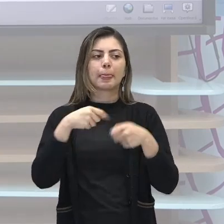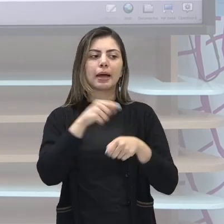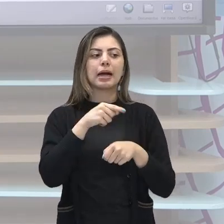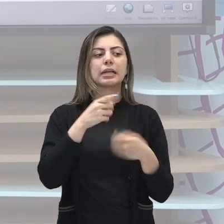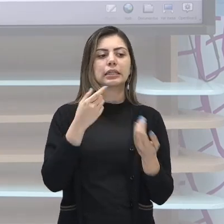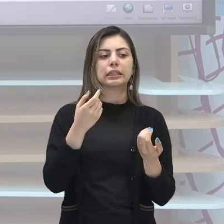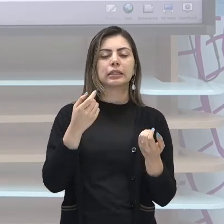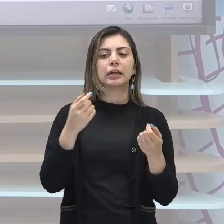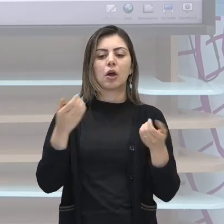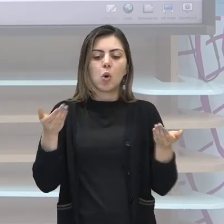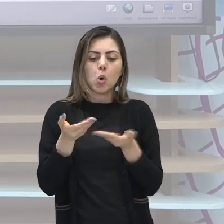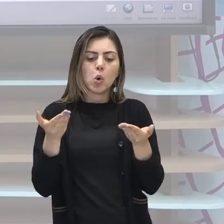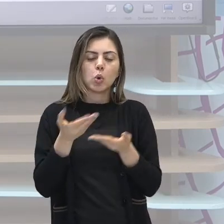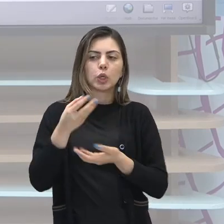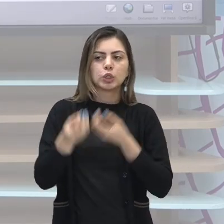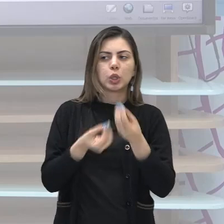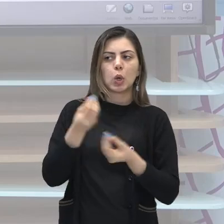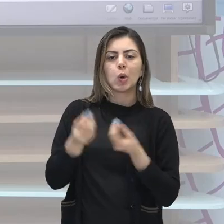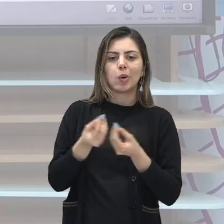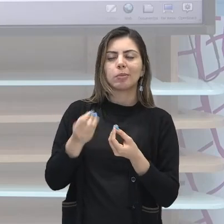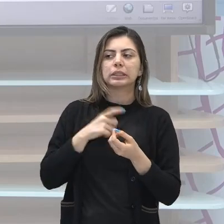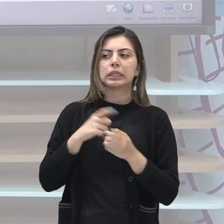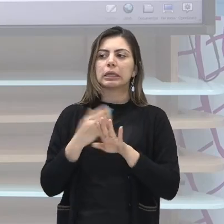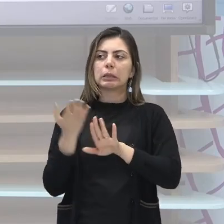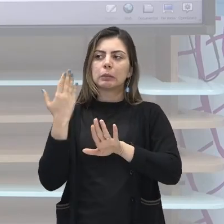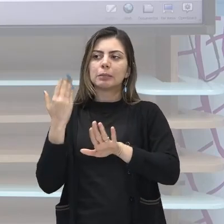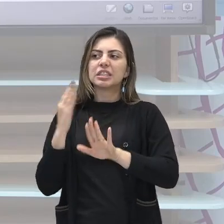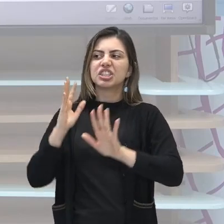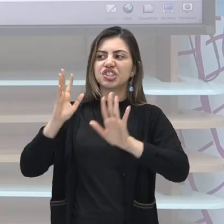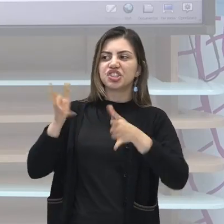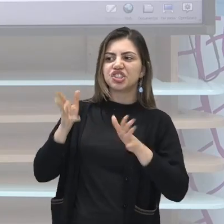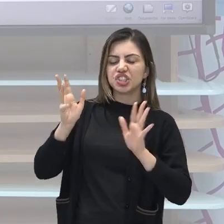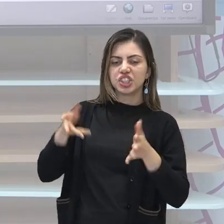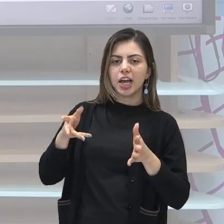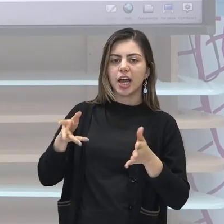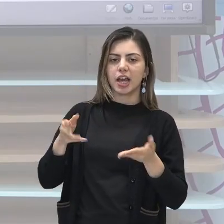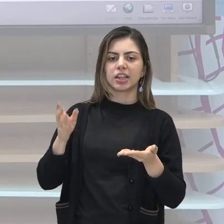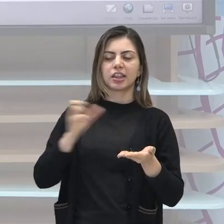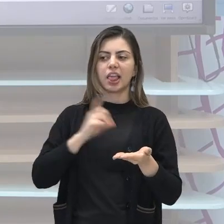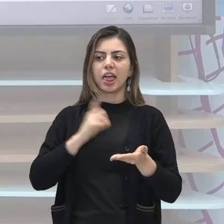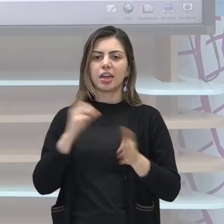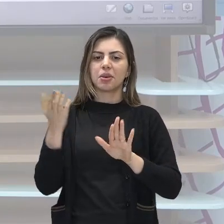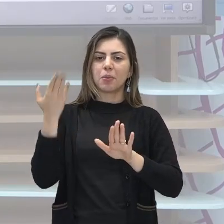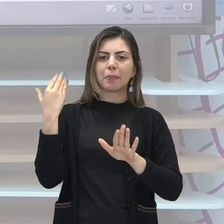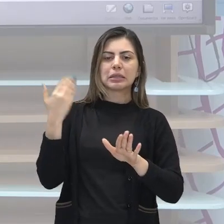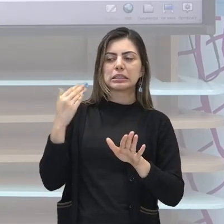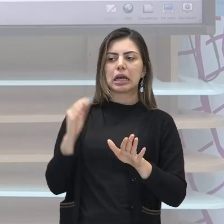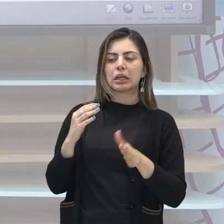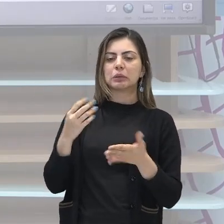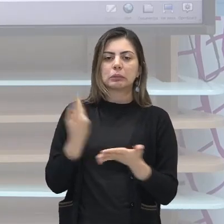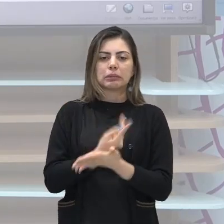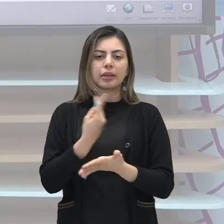identificar no presente certas situações que já foram reproduzidas no passado, para não o